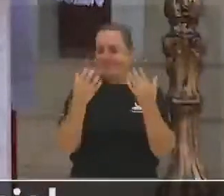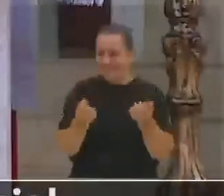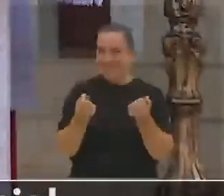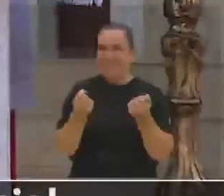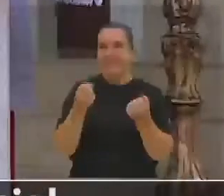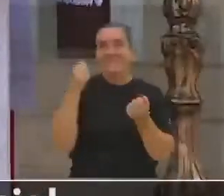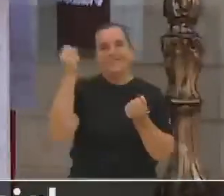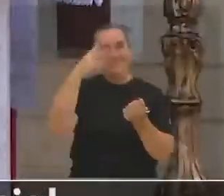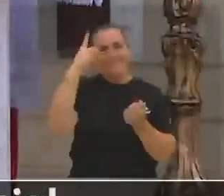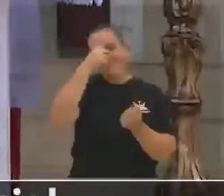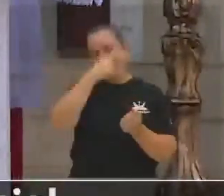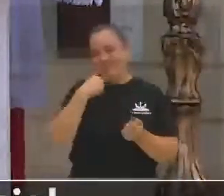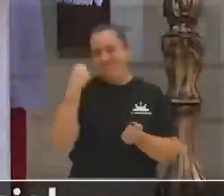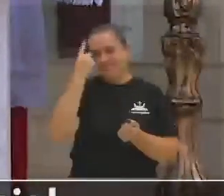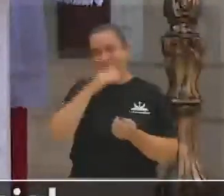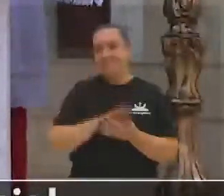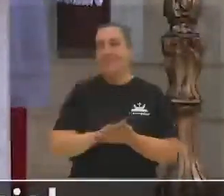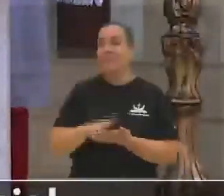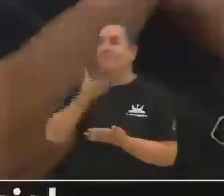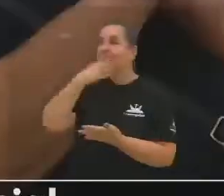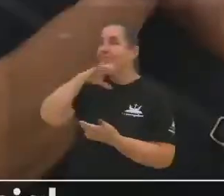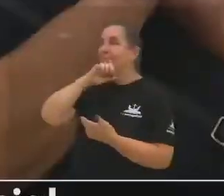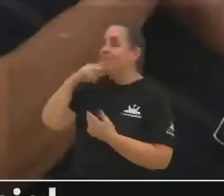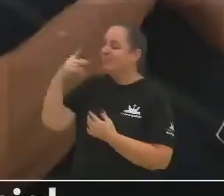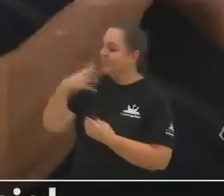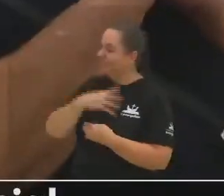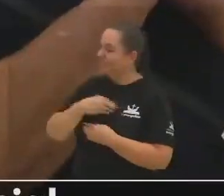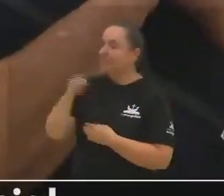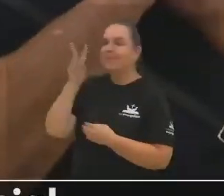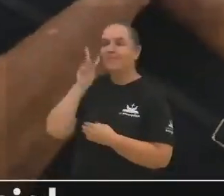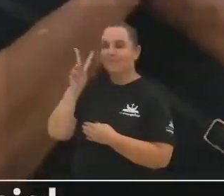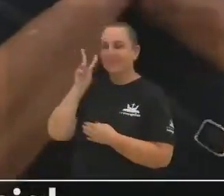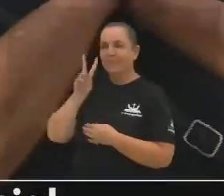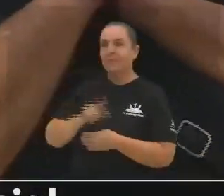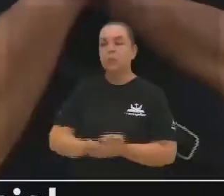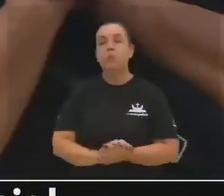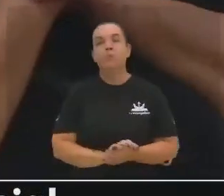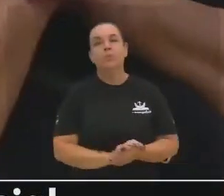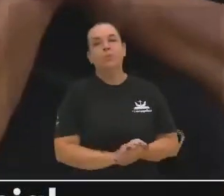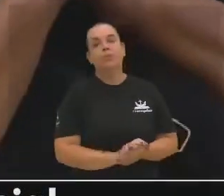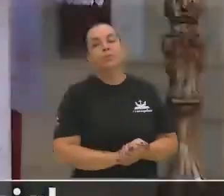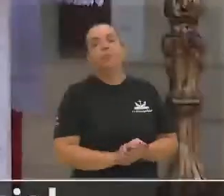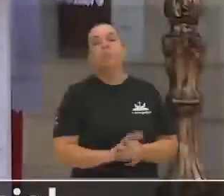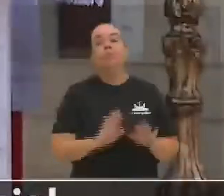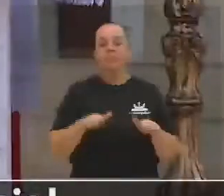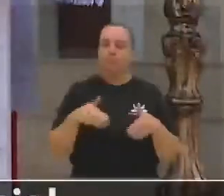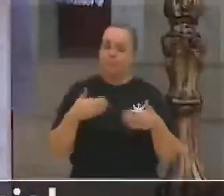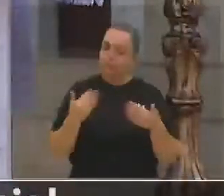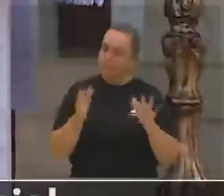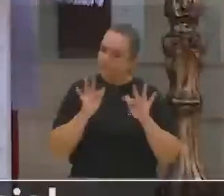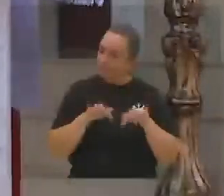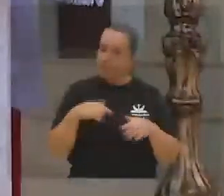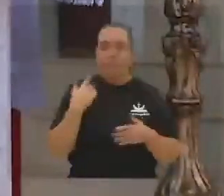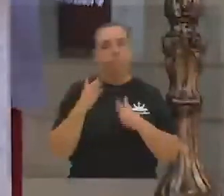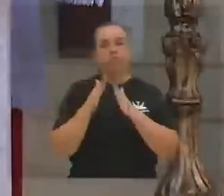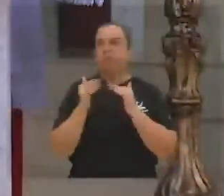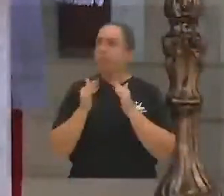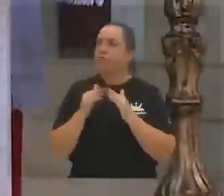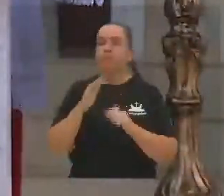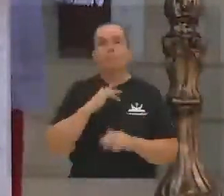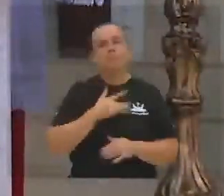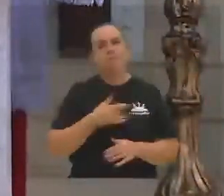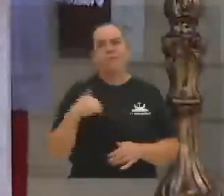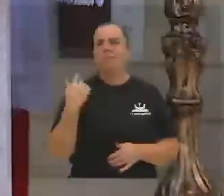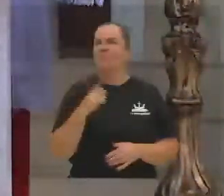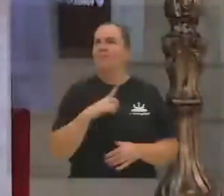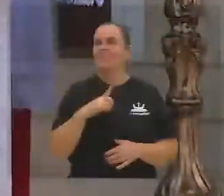vós, na luz da vossa face. Lembrai-vos, ó Pai, dos vossos filhos. Enfim, nós vos pedimos,